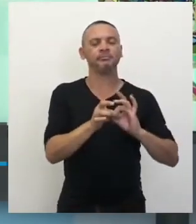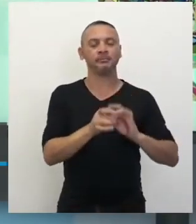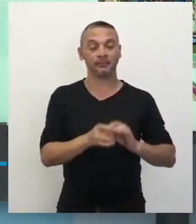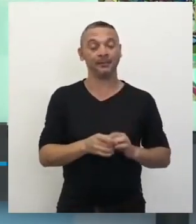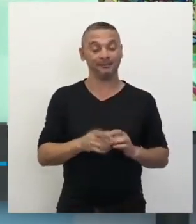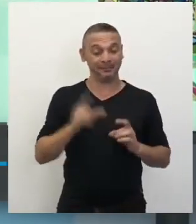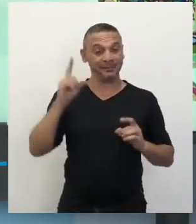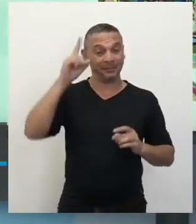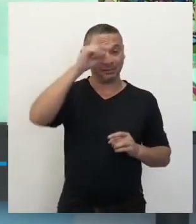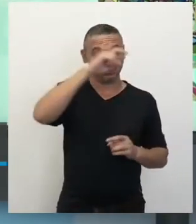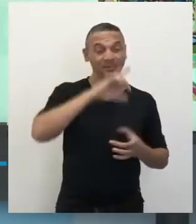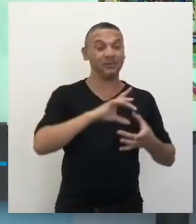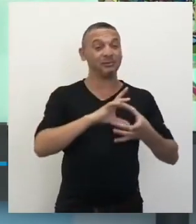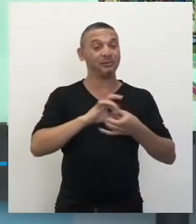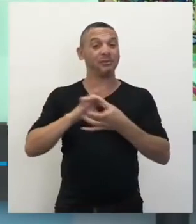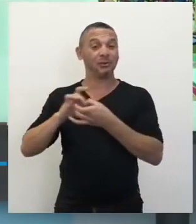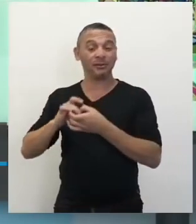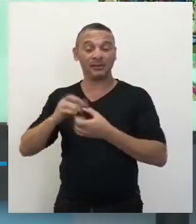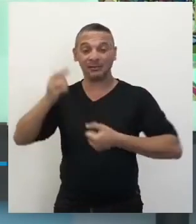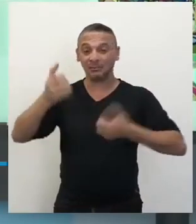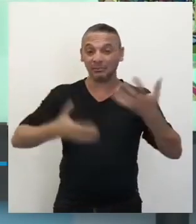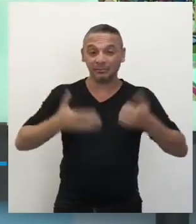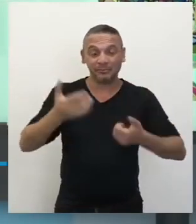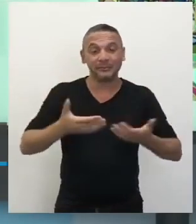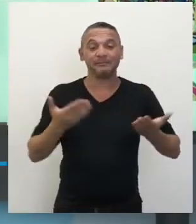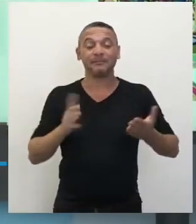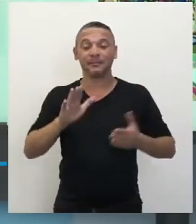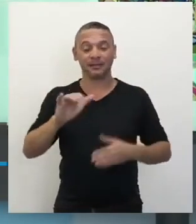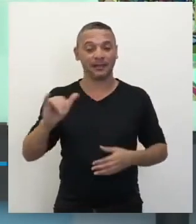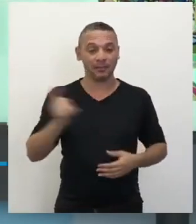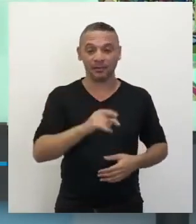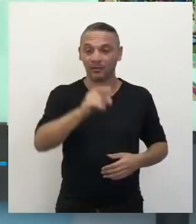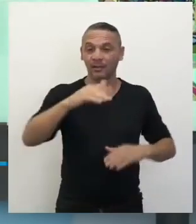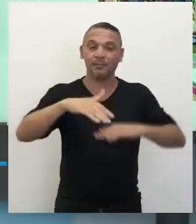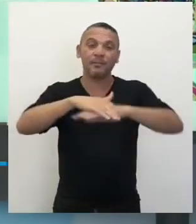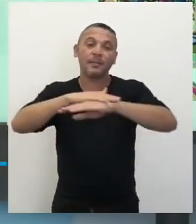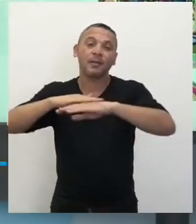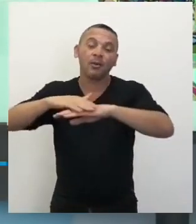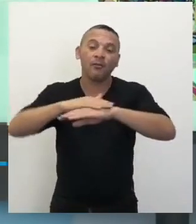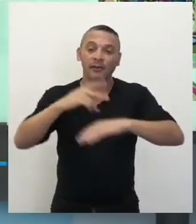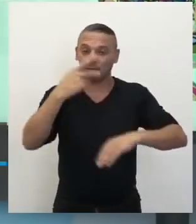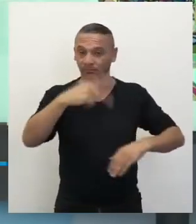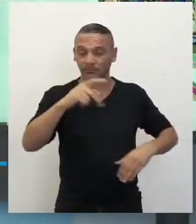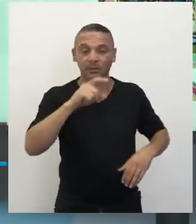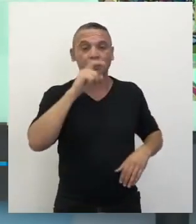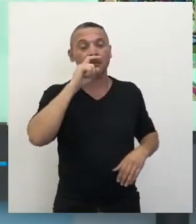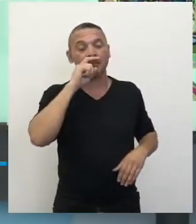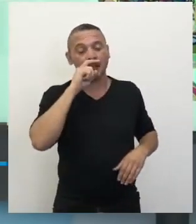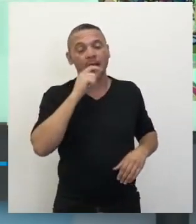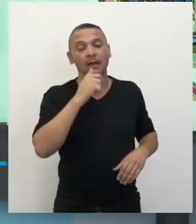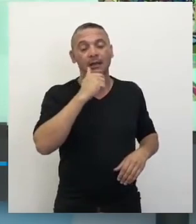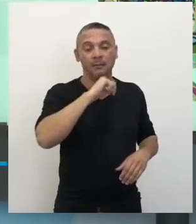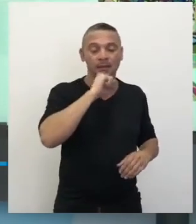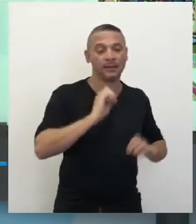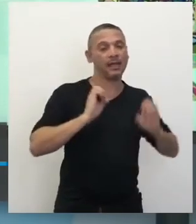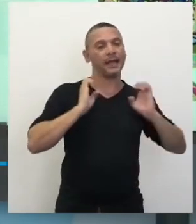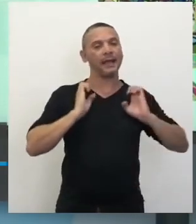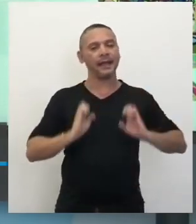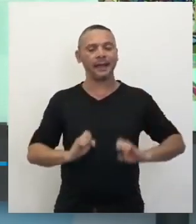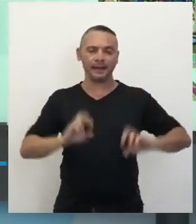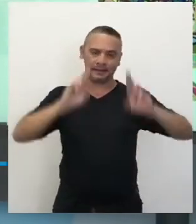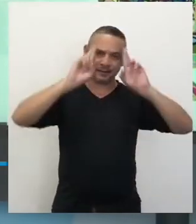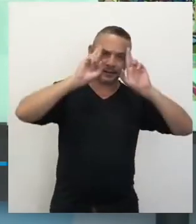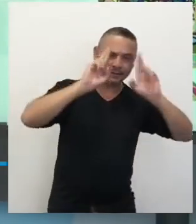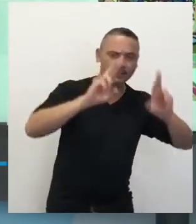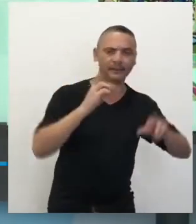nesse contexto, porque é muita gente. Mas assim, aproveita e converse. Talvez esse contexto da ética, moral, valores,